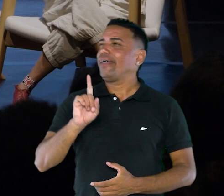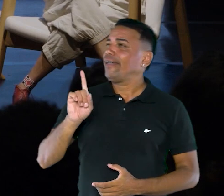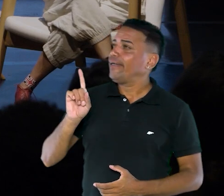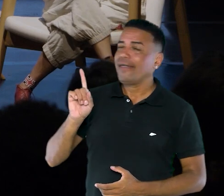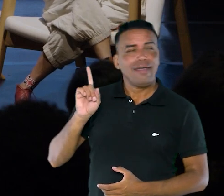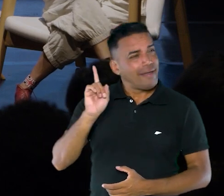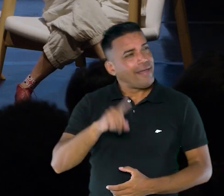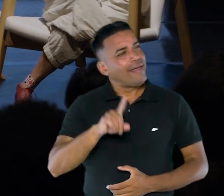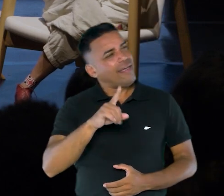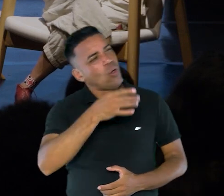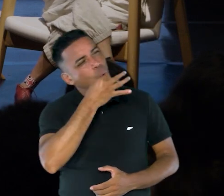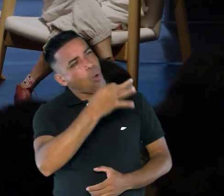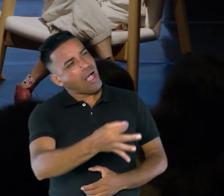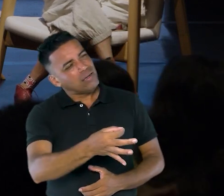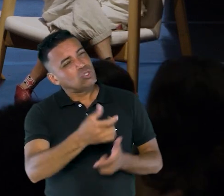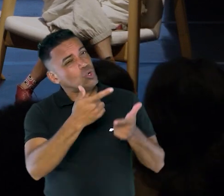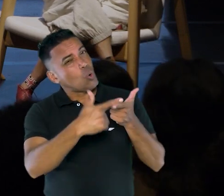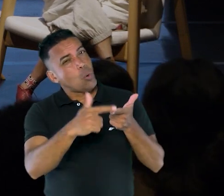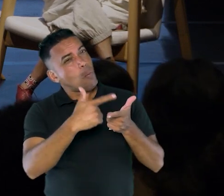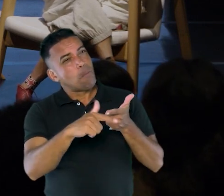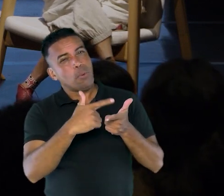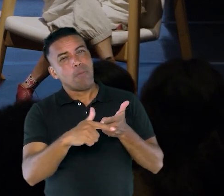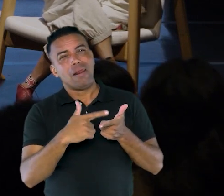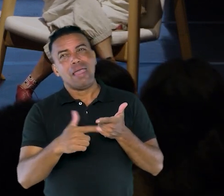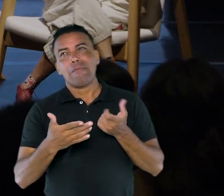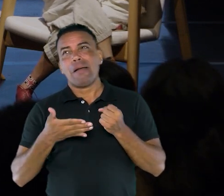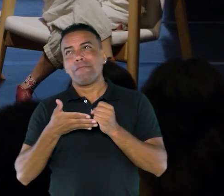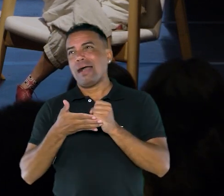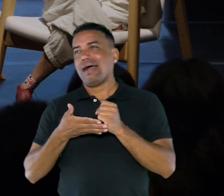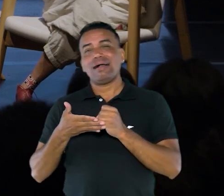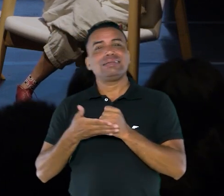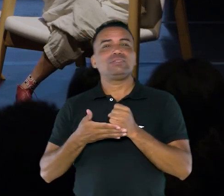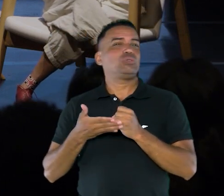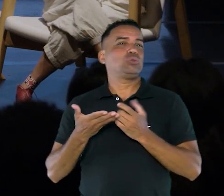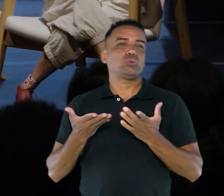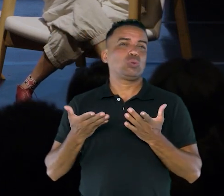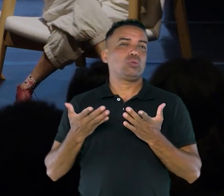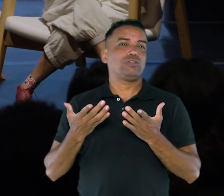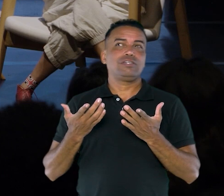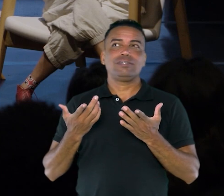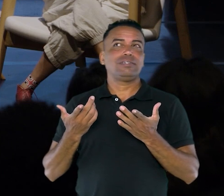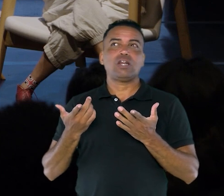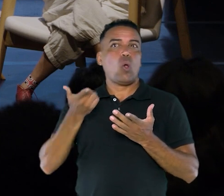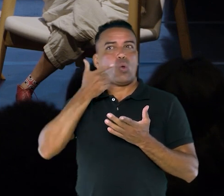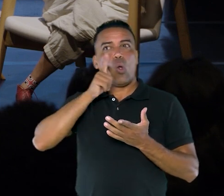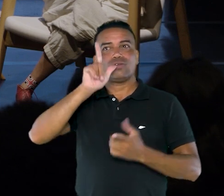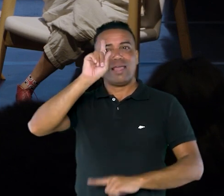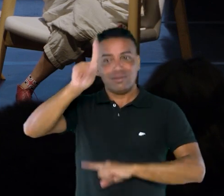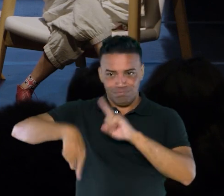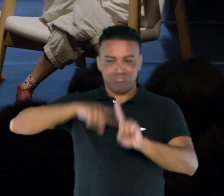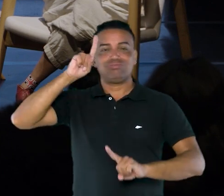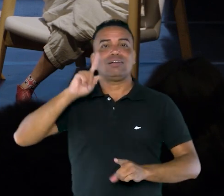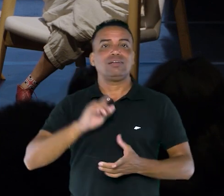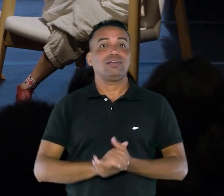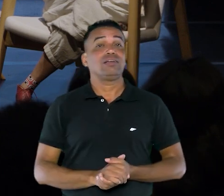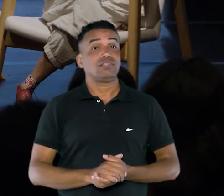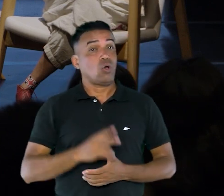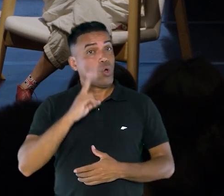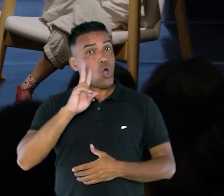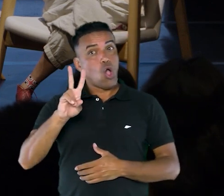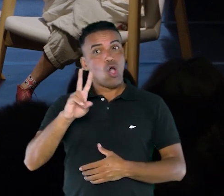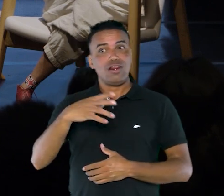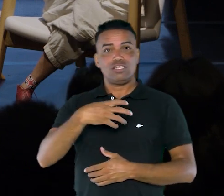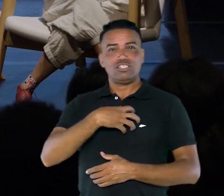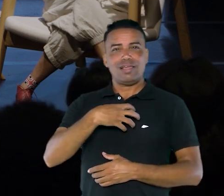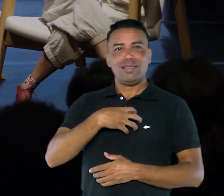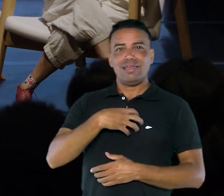Eu acho que, basicamente, tem um problema de fundo básico que é insuperável, que é o seguinte: a gente olha para esses outros modos de